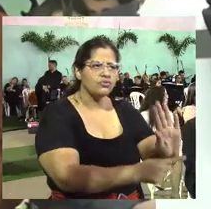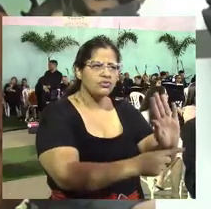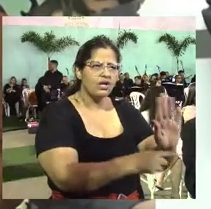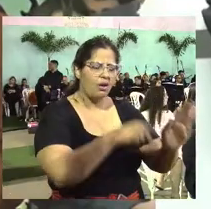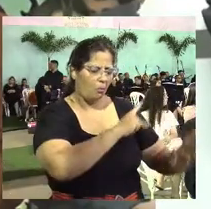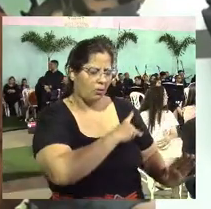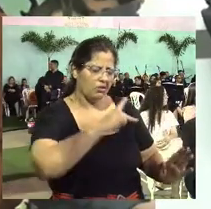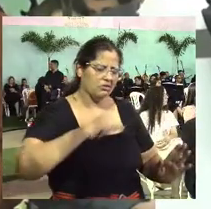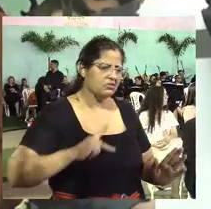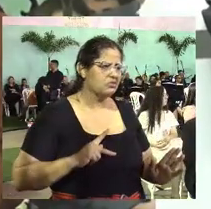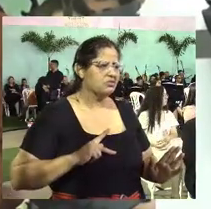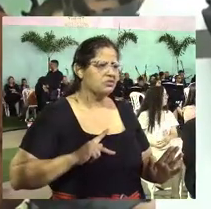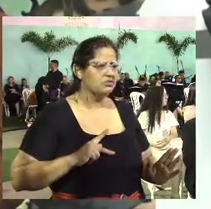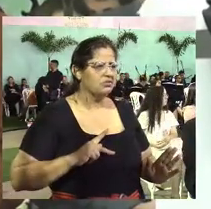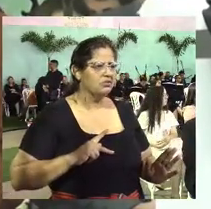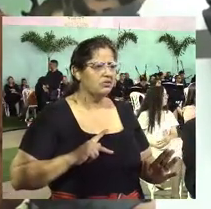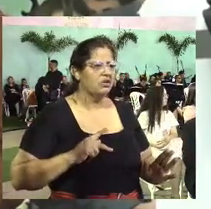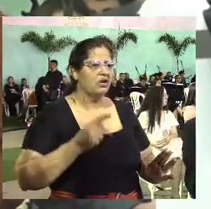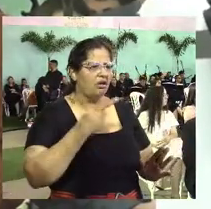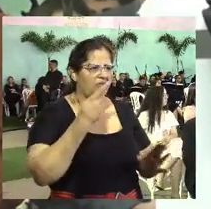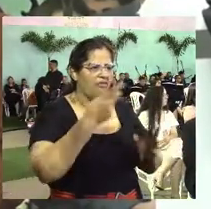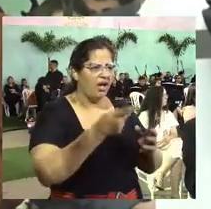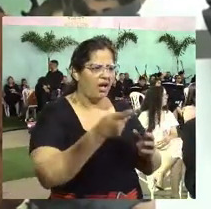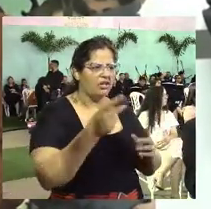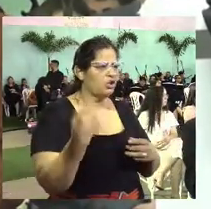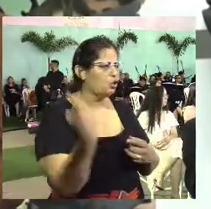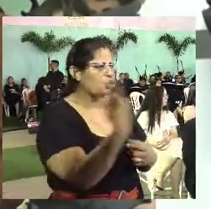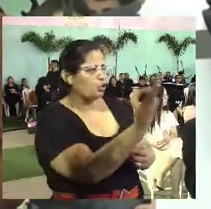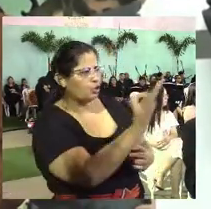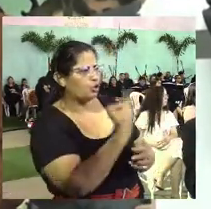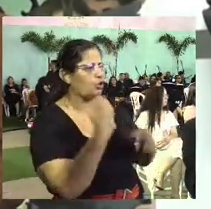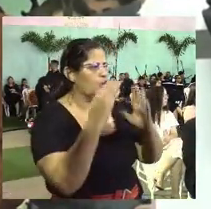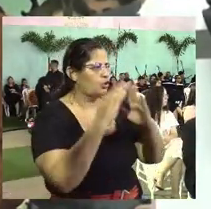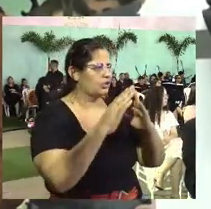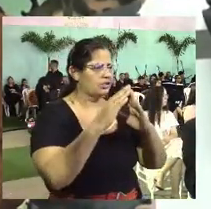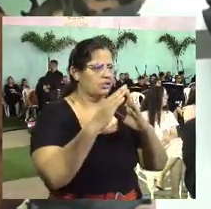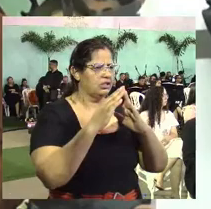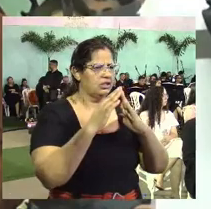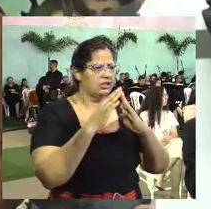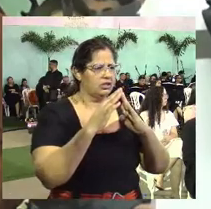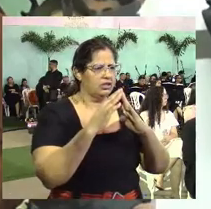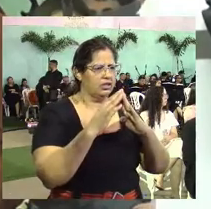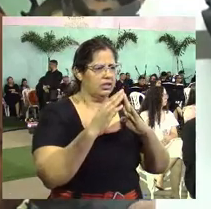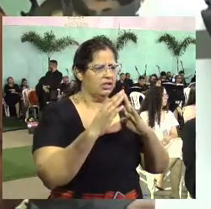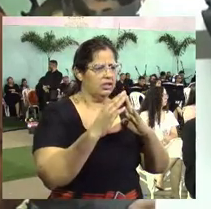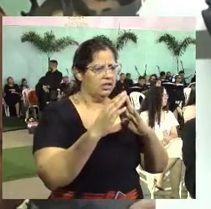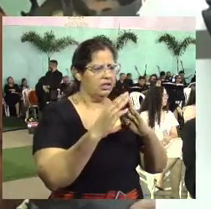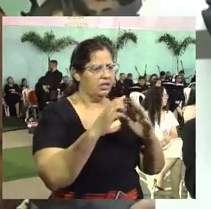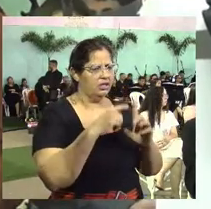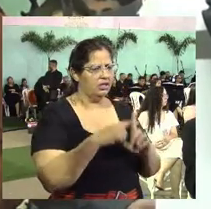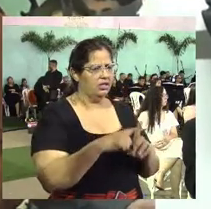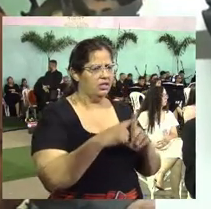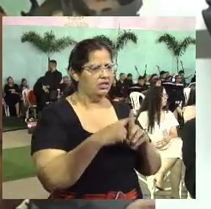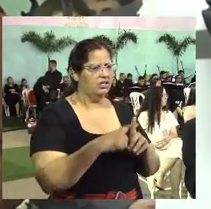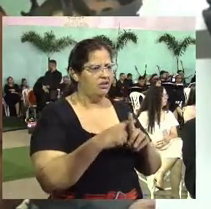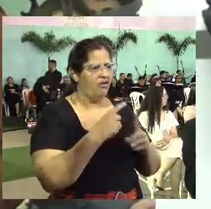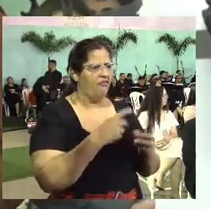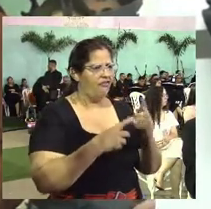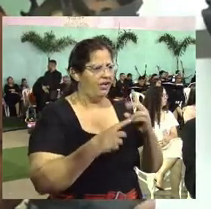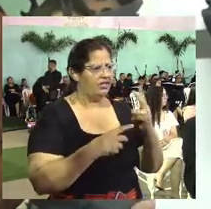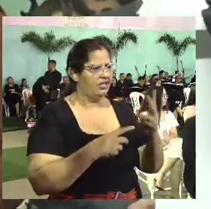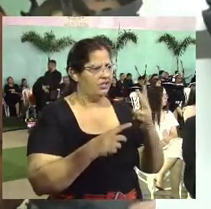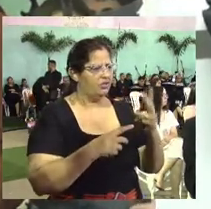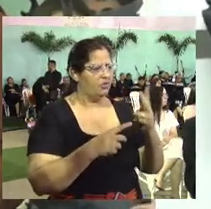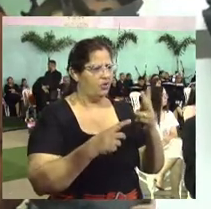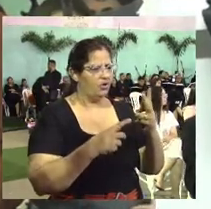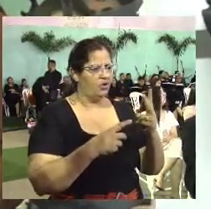dirigente o seu pastor Eu profetizo que todas as igrejas de Ariquemes até dezembro assim Jesus não voltar vão ter dois